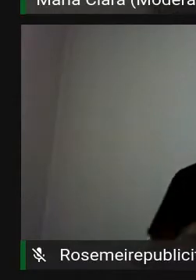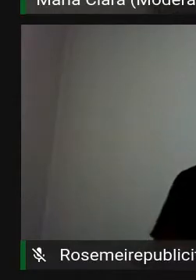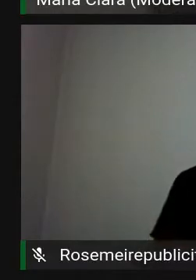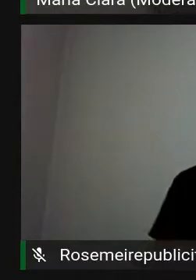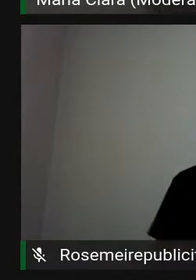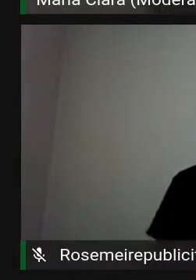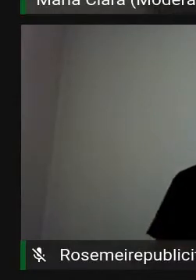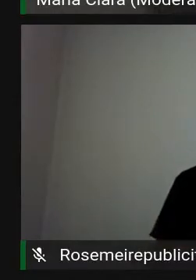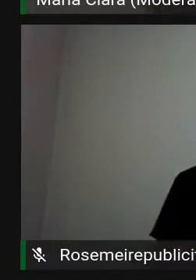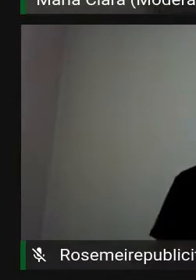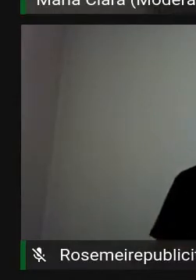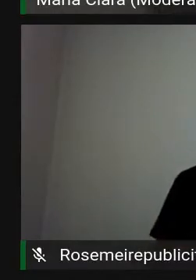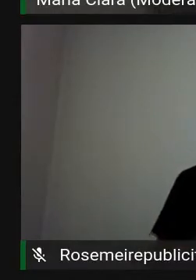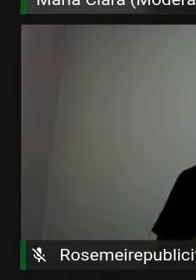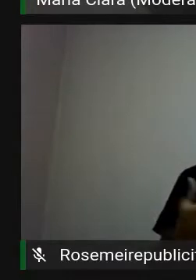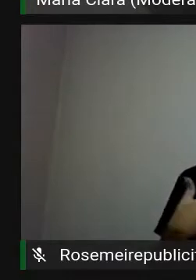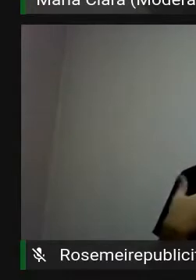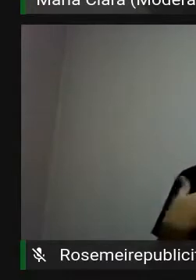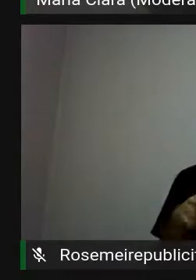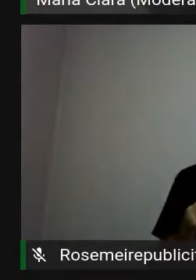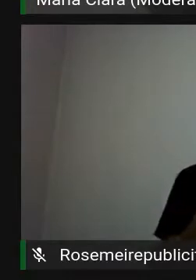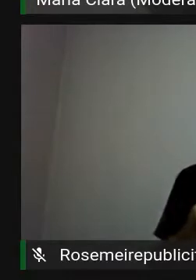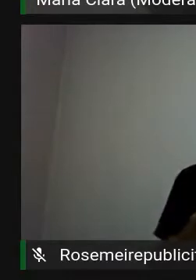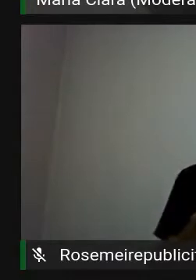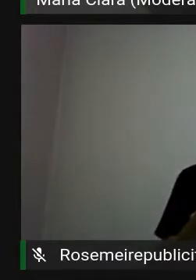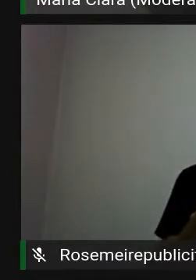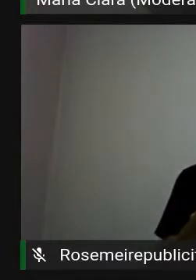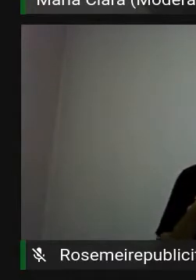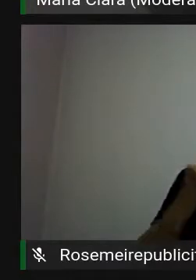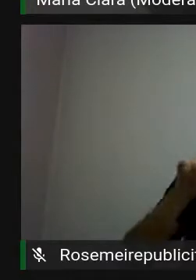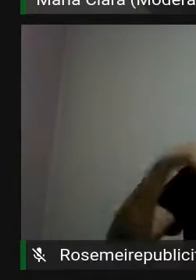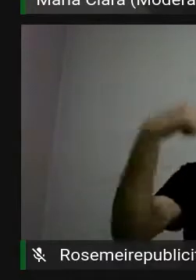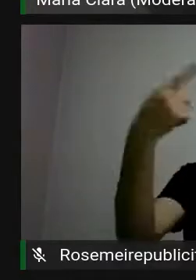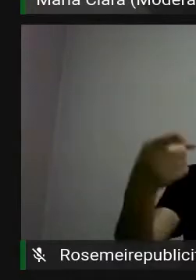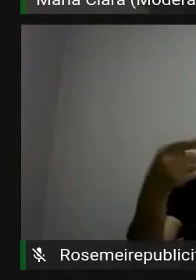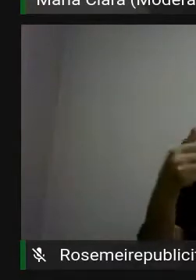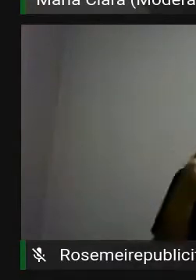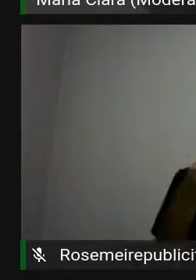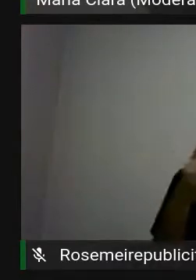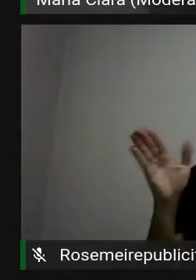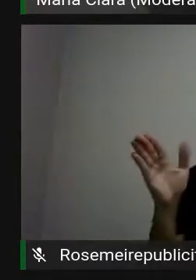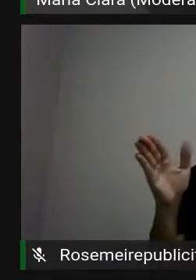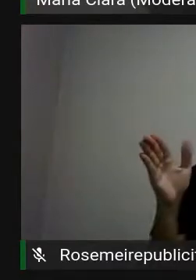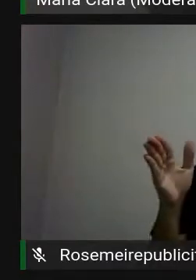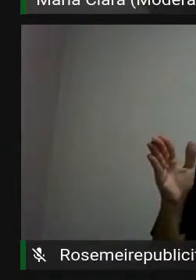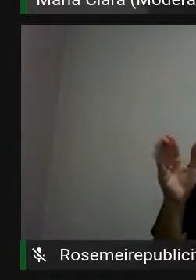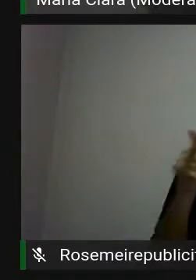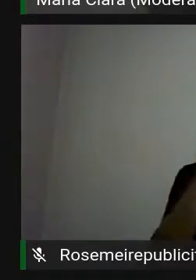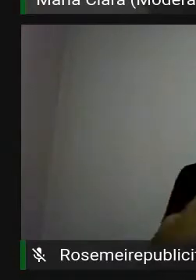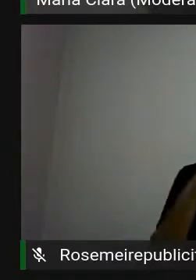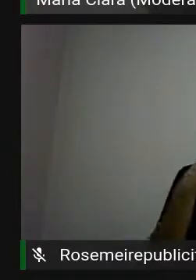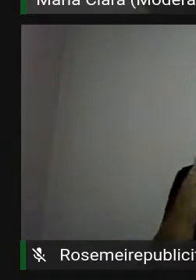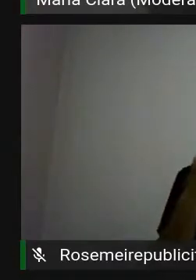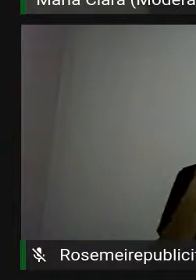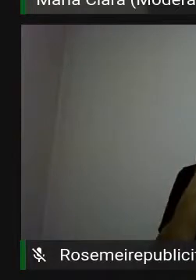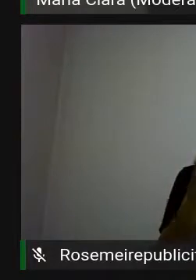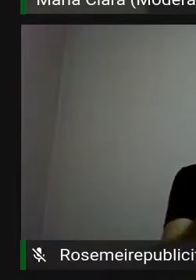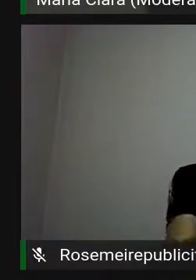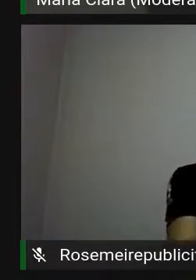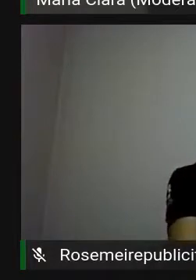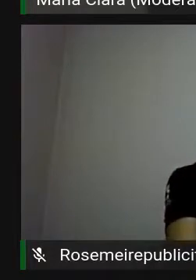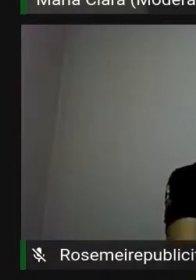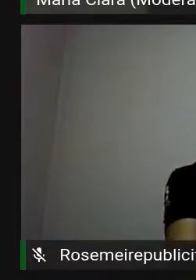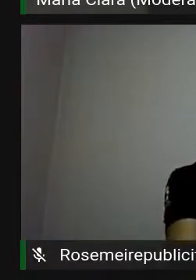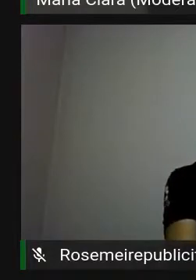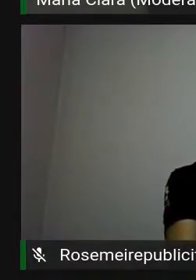aqui, abro um espaço para possíveis perguntas, possíveis dúvidas que venham a surgir. E a ideia é um